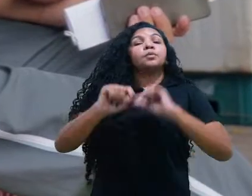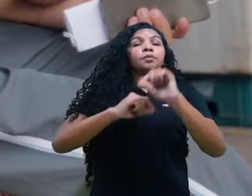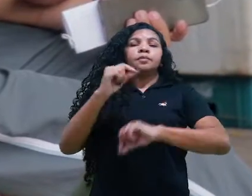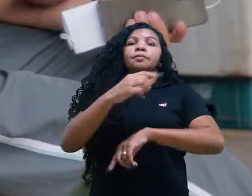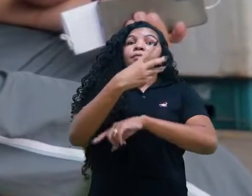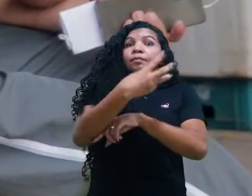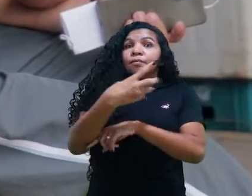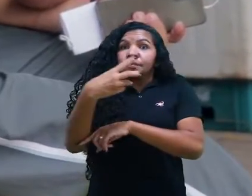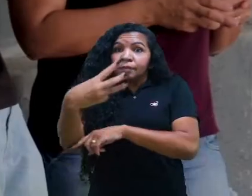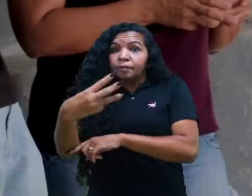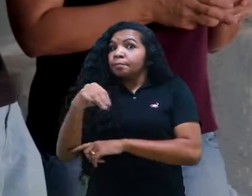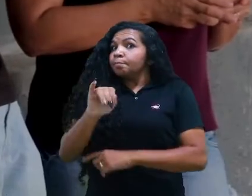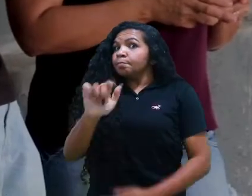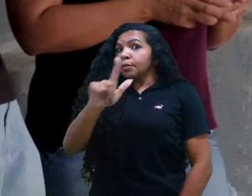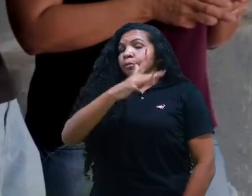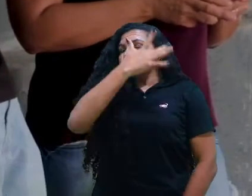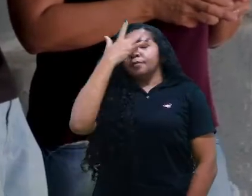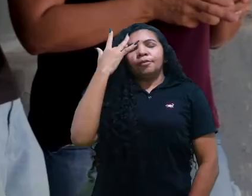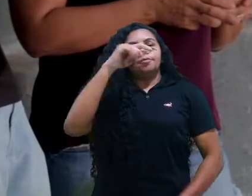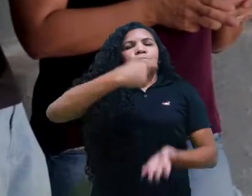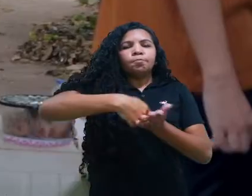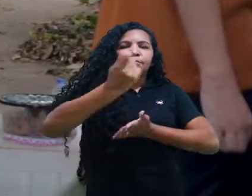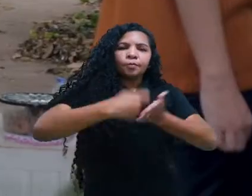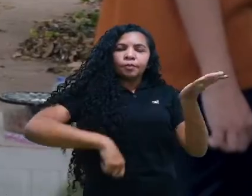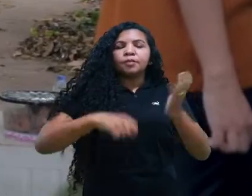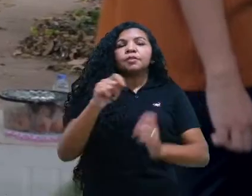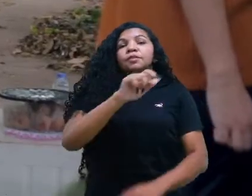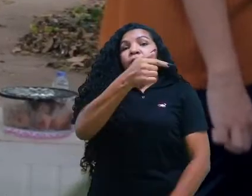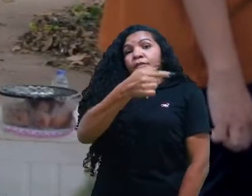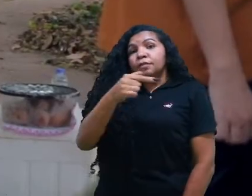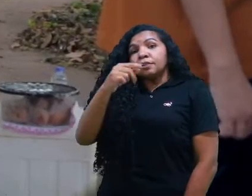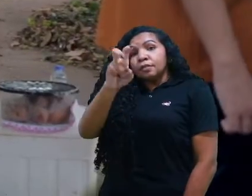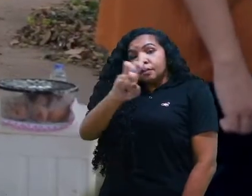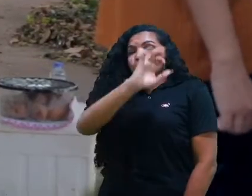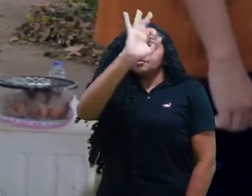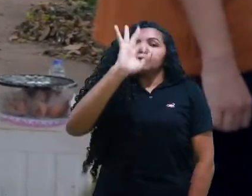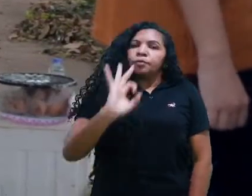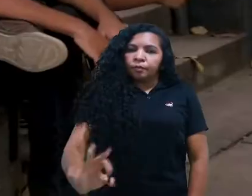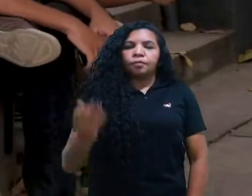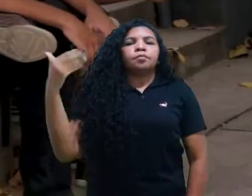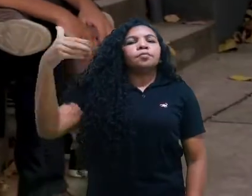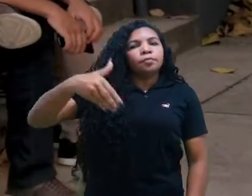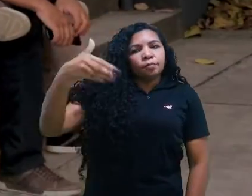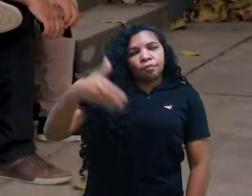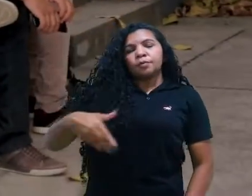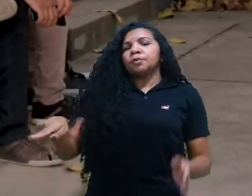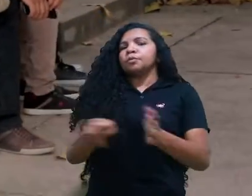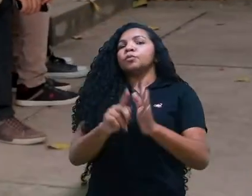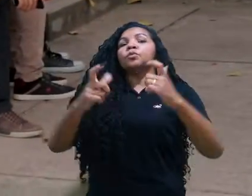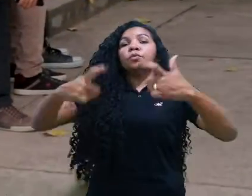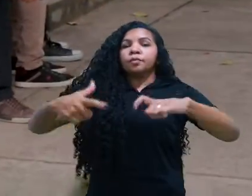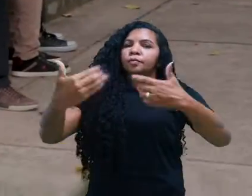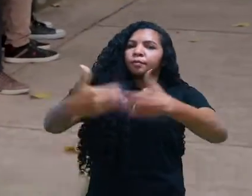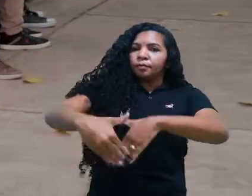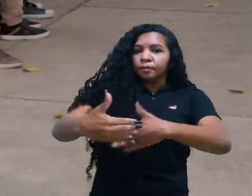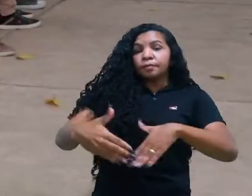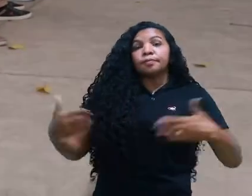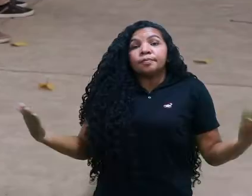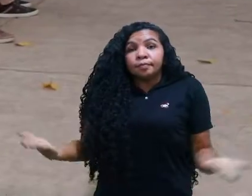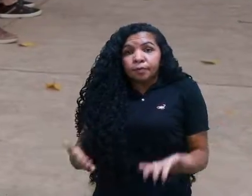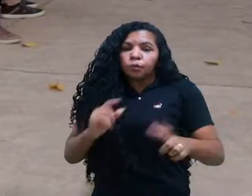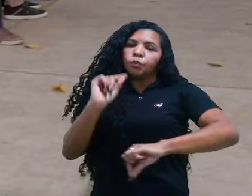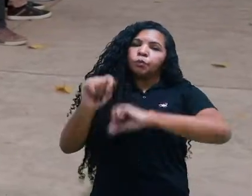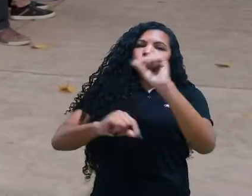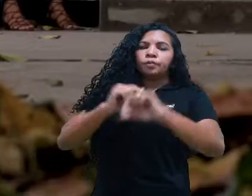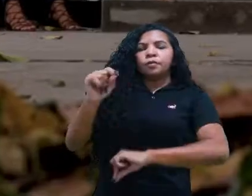neste domingo. Dos 33 mil candidatos inscritos, 75% desse quantitativo compareceram aos locais de